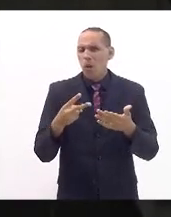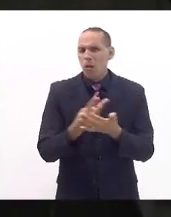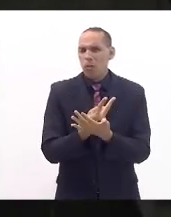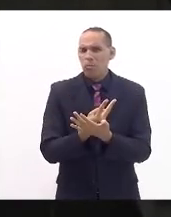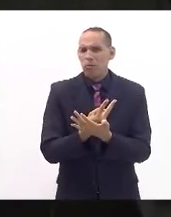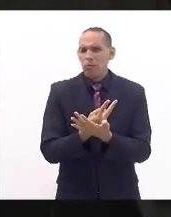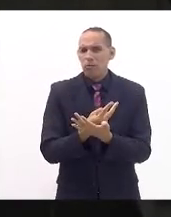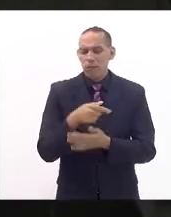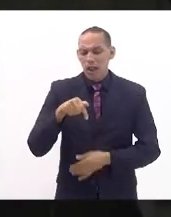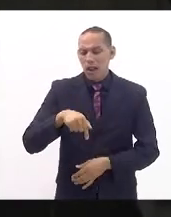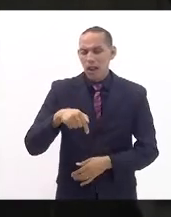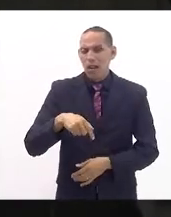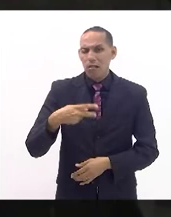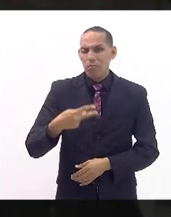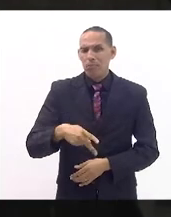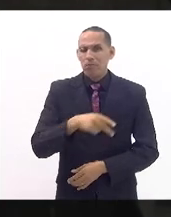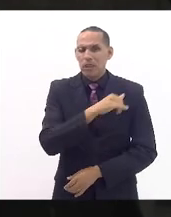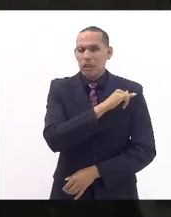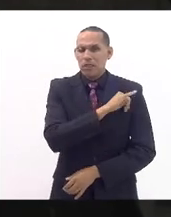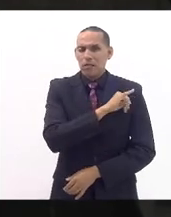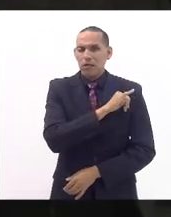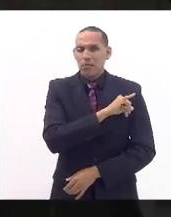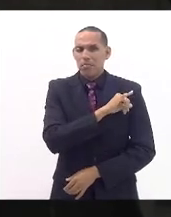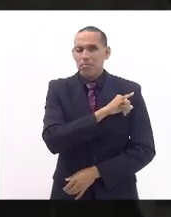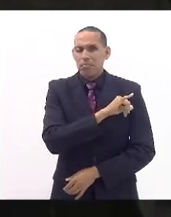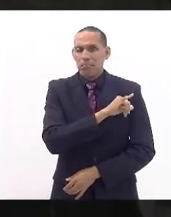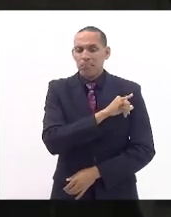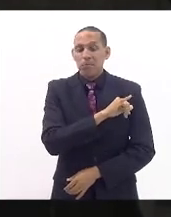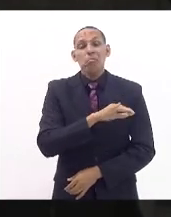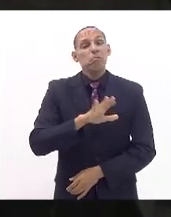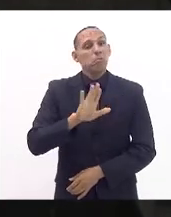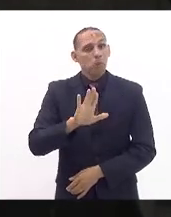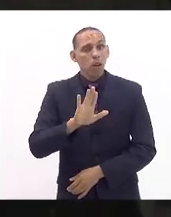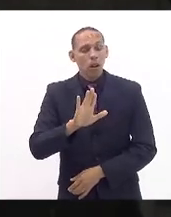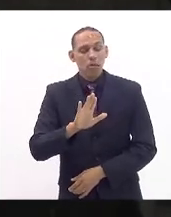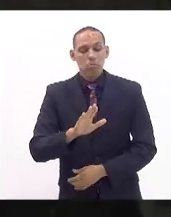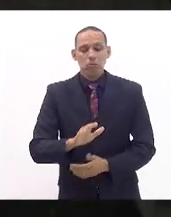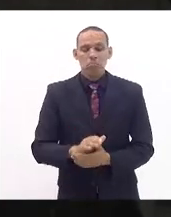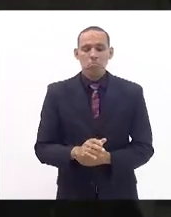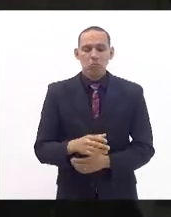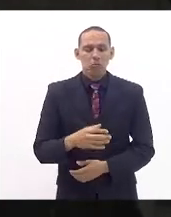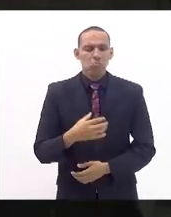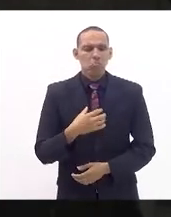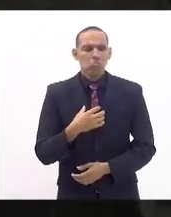no nosso estado do Rio de Janeiro, mas que, de alguma forma,